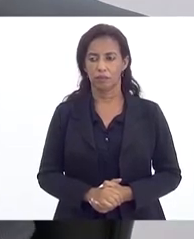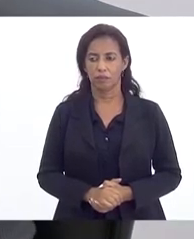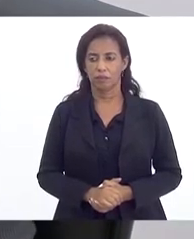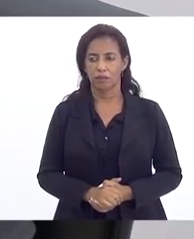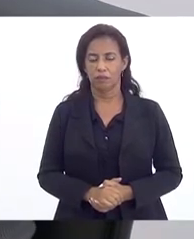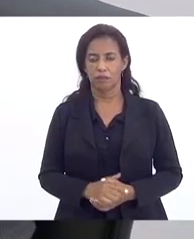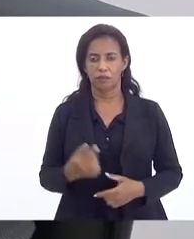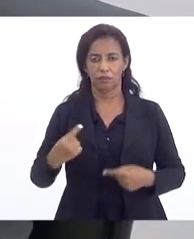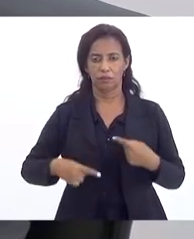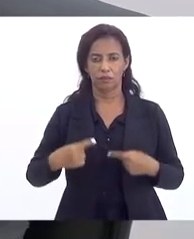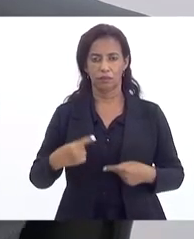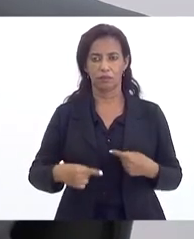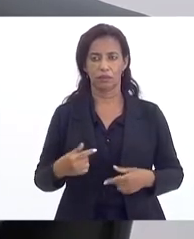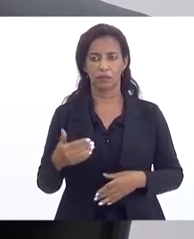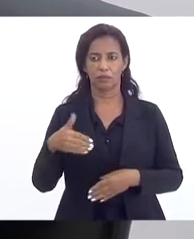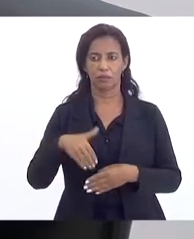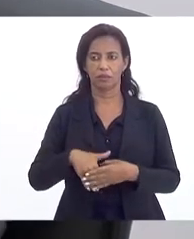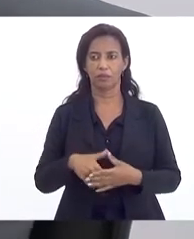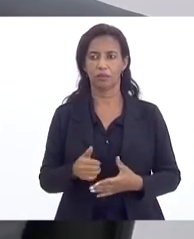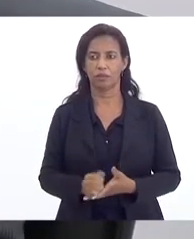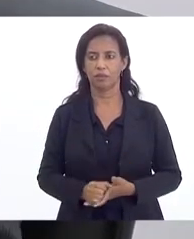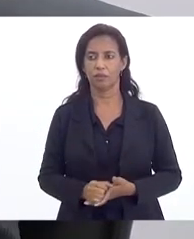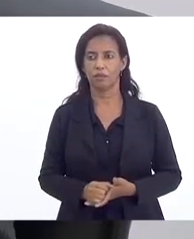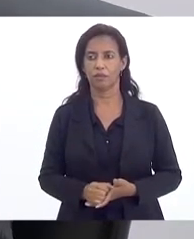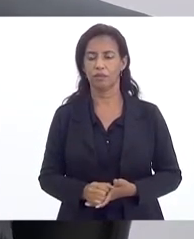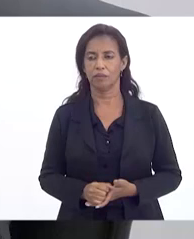Em discussão. Em votação.